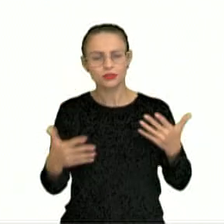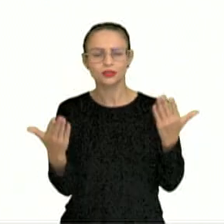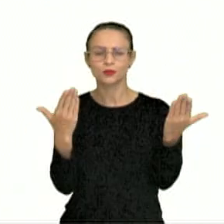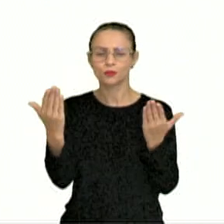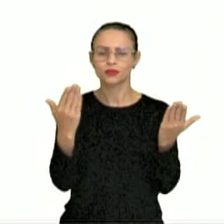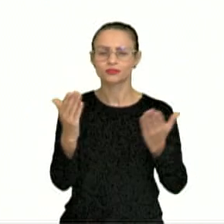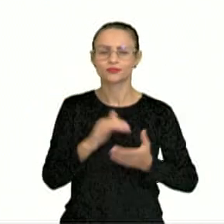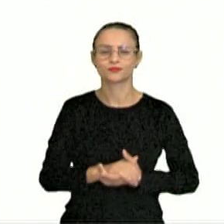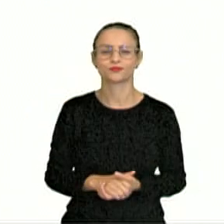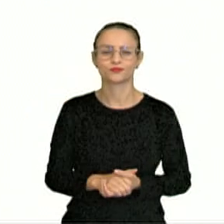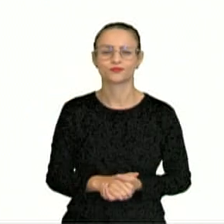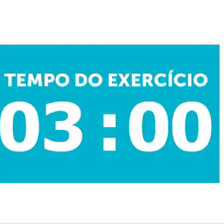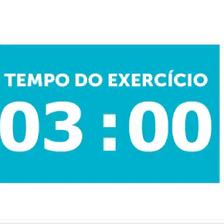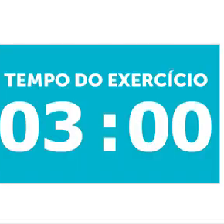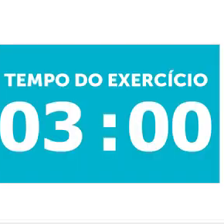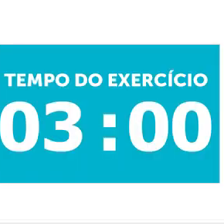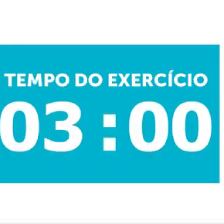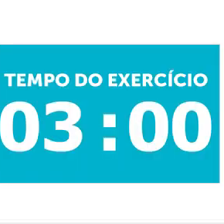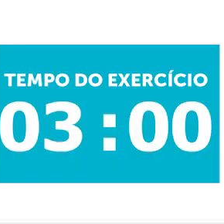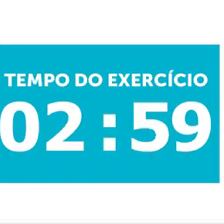comparação.